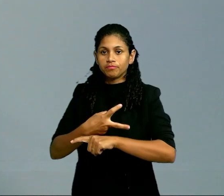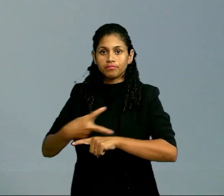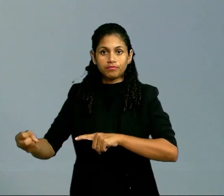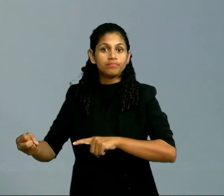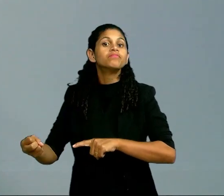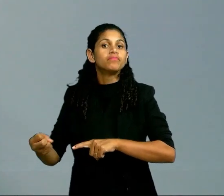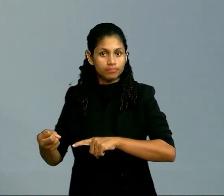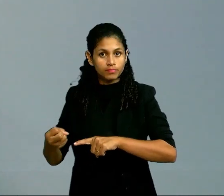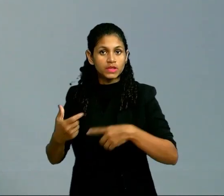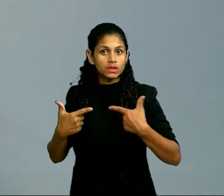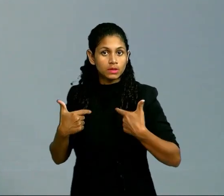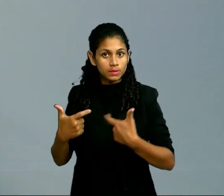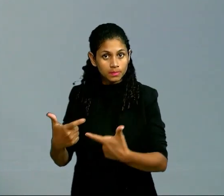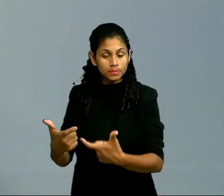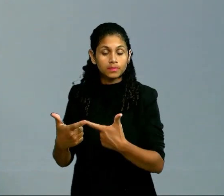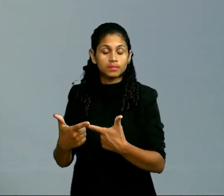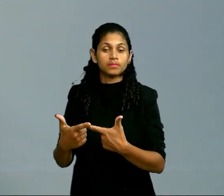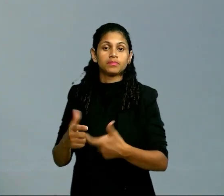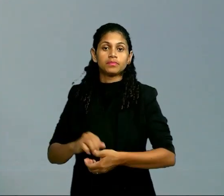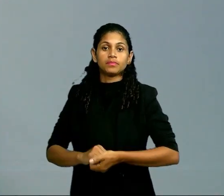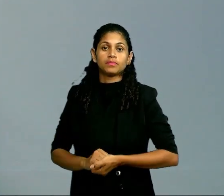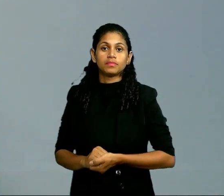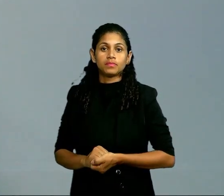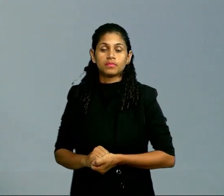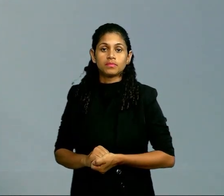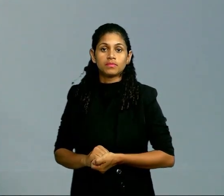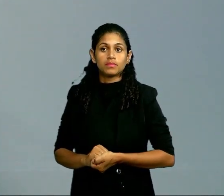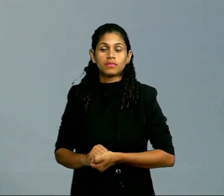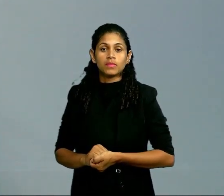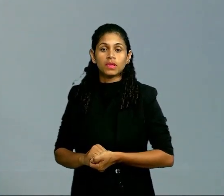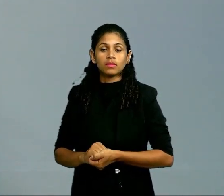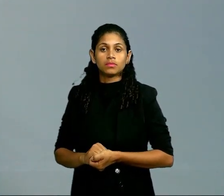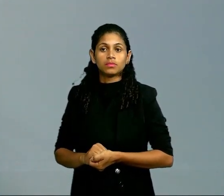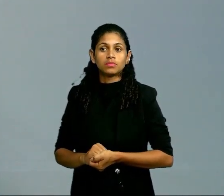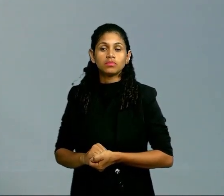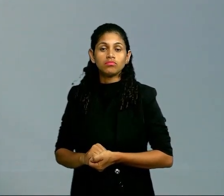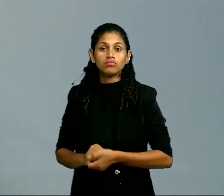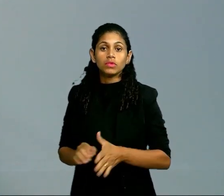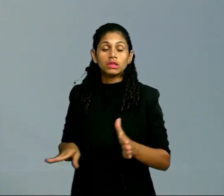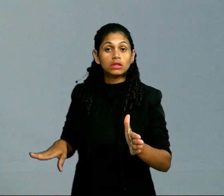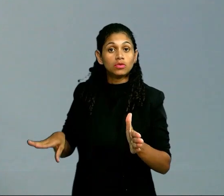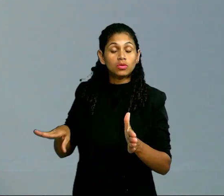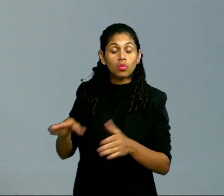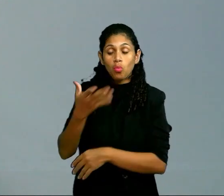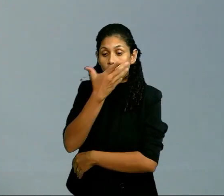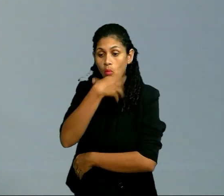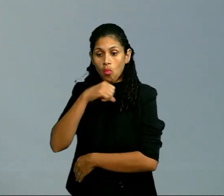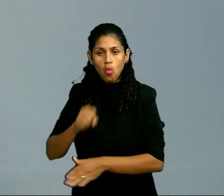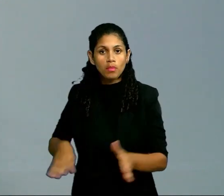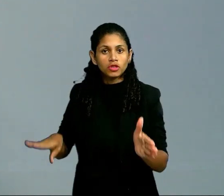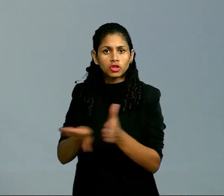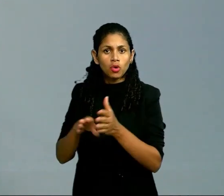essa corrida, né? Tanto é que ela levou à chegada do homem à Lua, né?